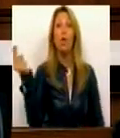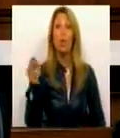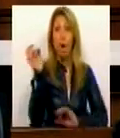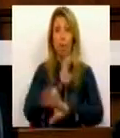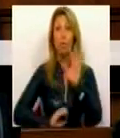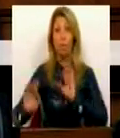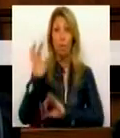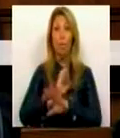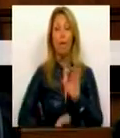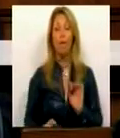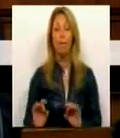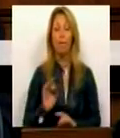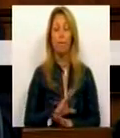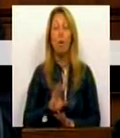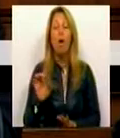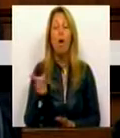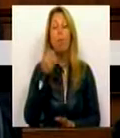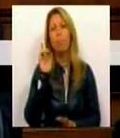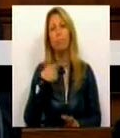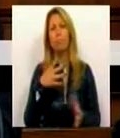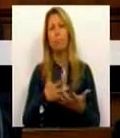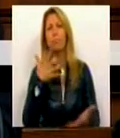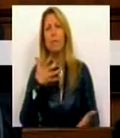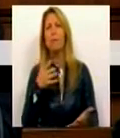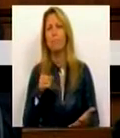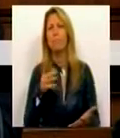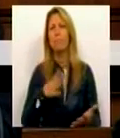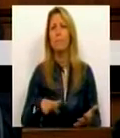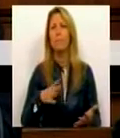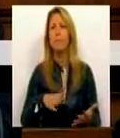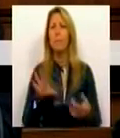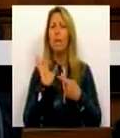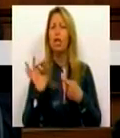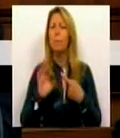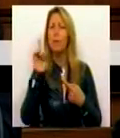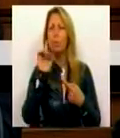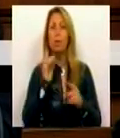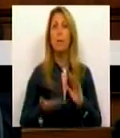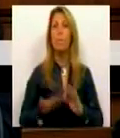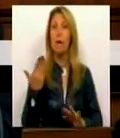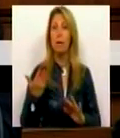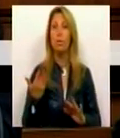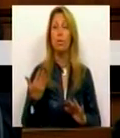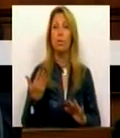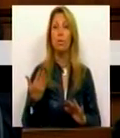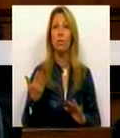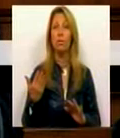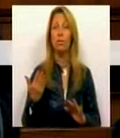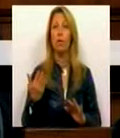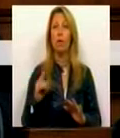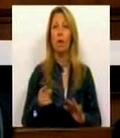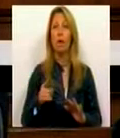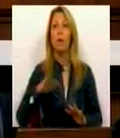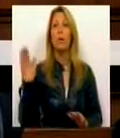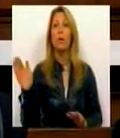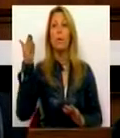União Europeia. Talvez destacasse como o aspecto mais importante o seguinte. Em